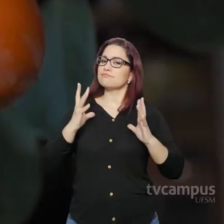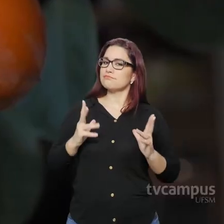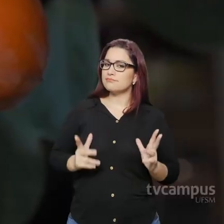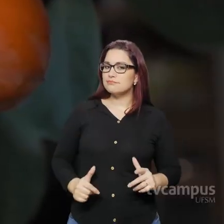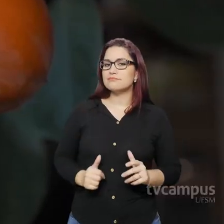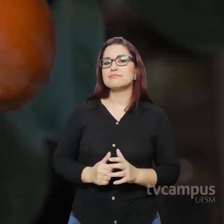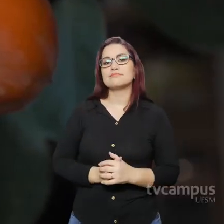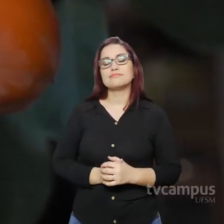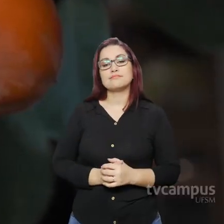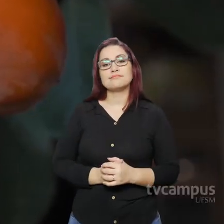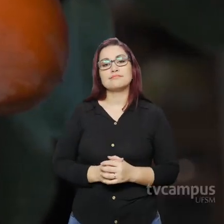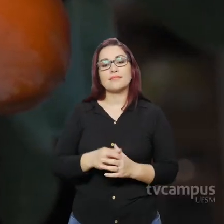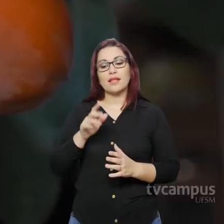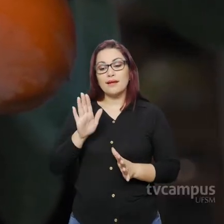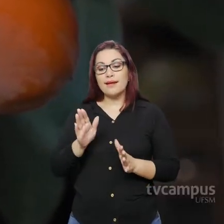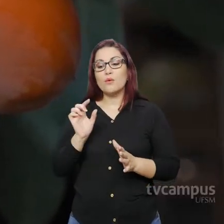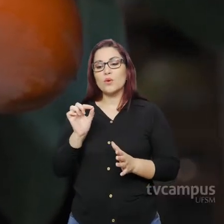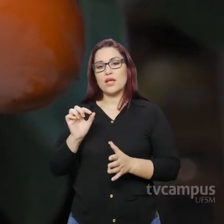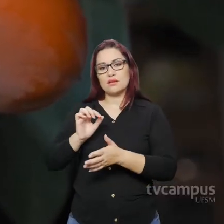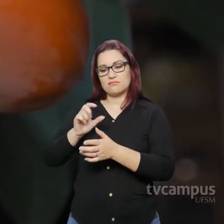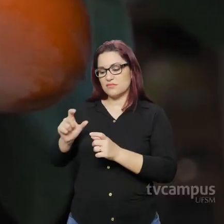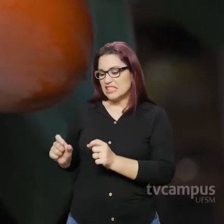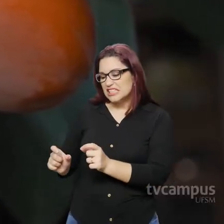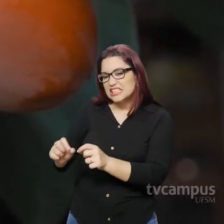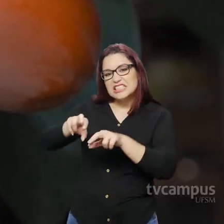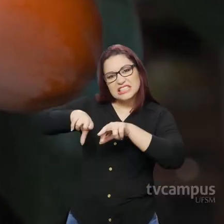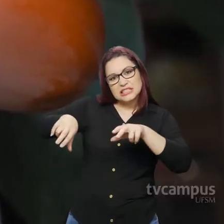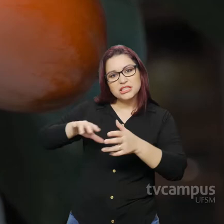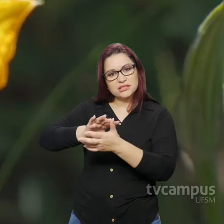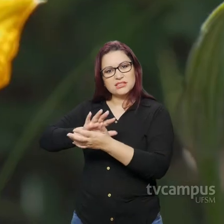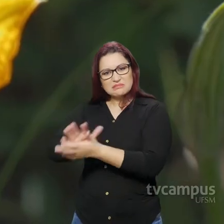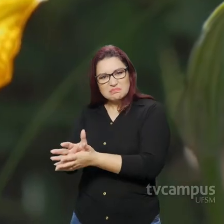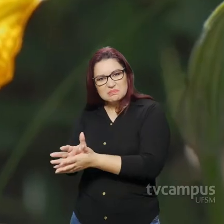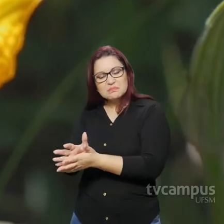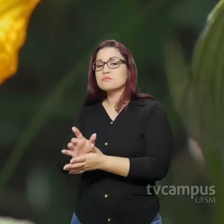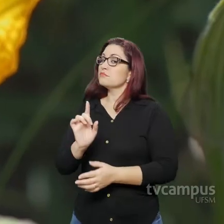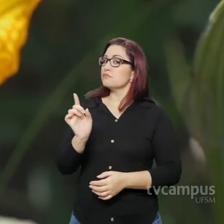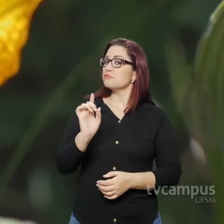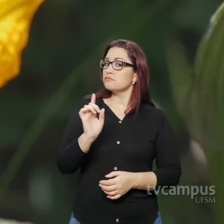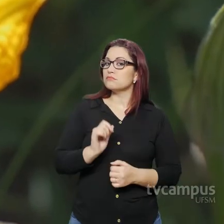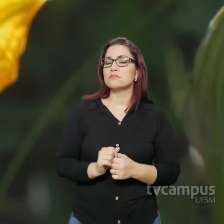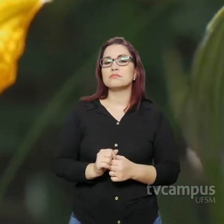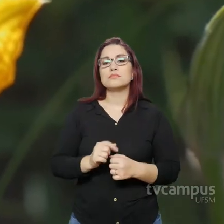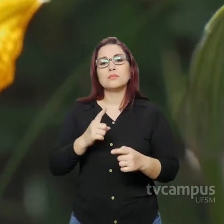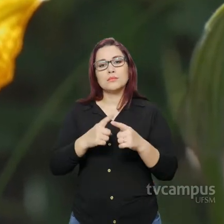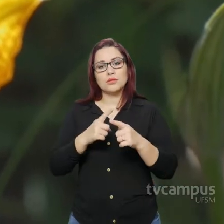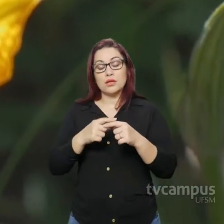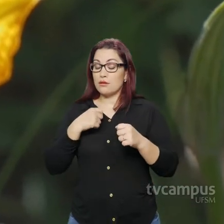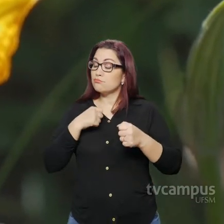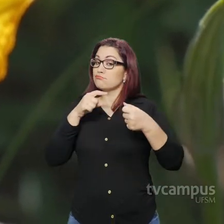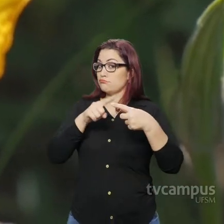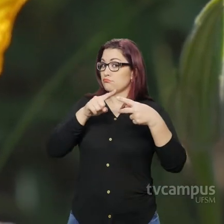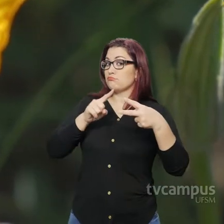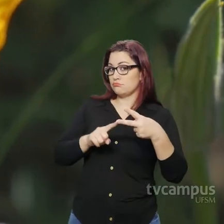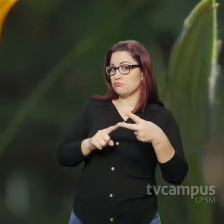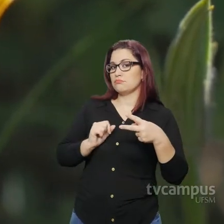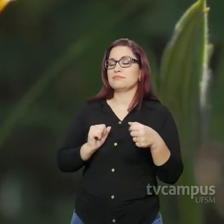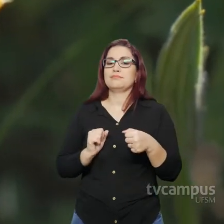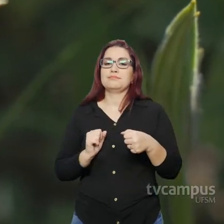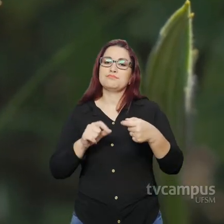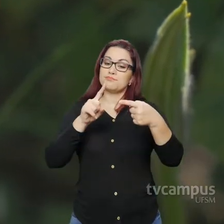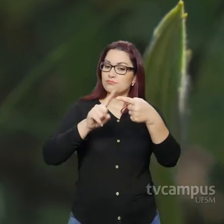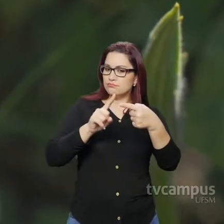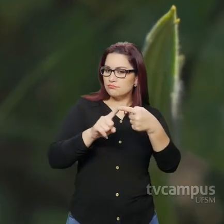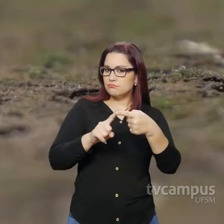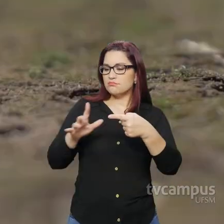é conviver com inseto. Porque eu só tenho duas alternativas. Ou eu mato inseto e